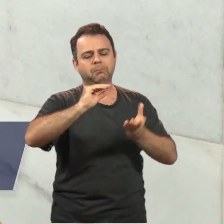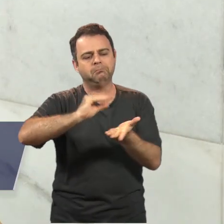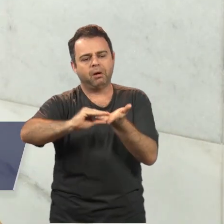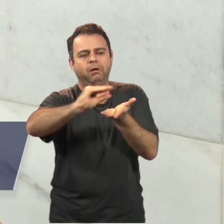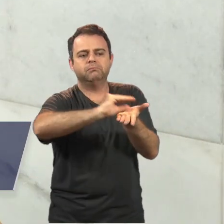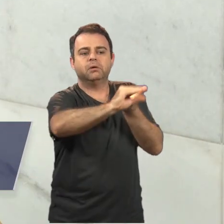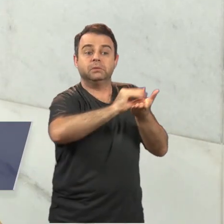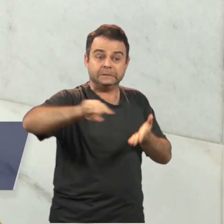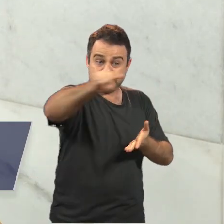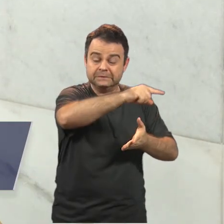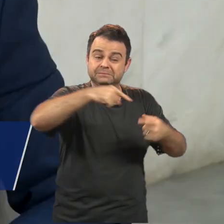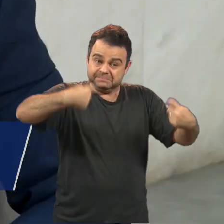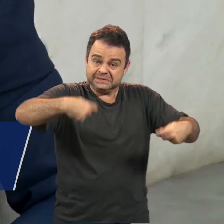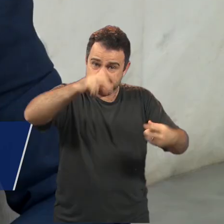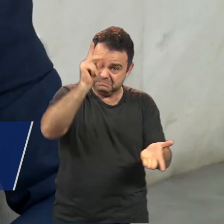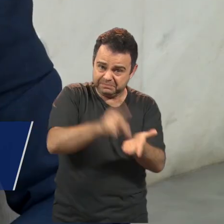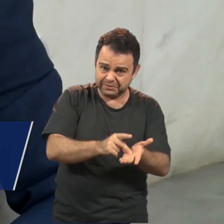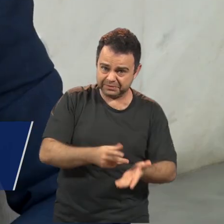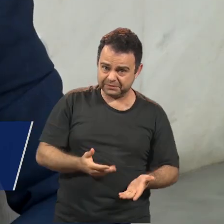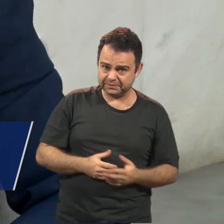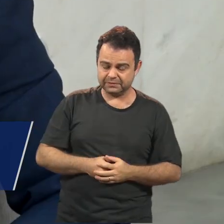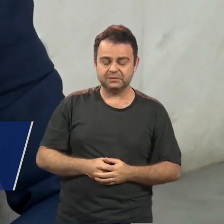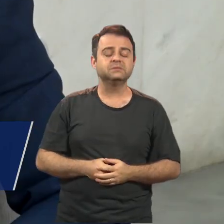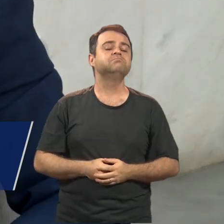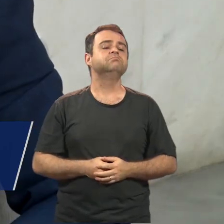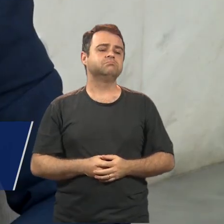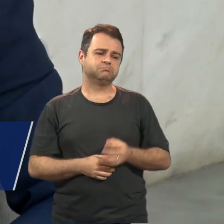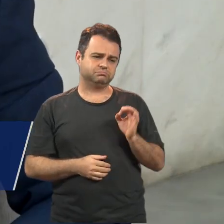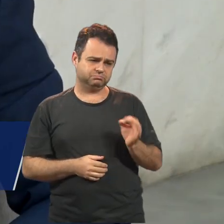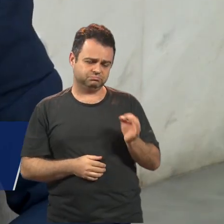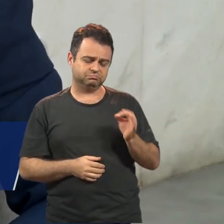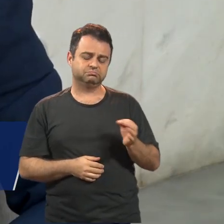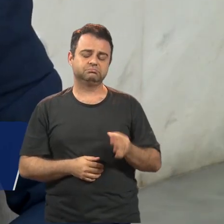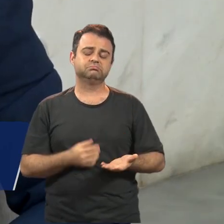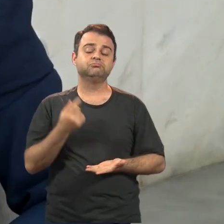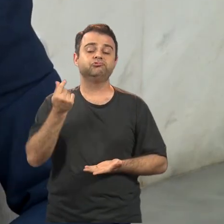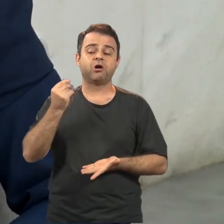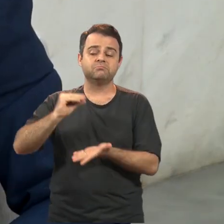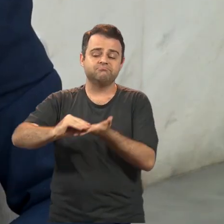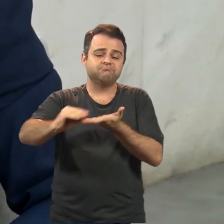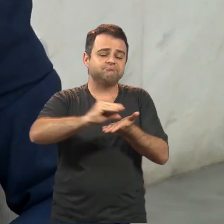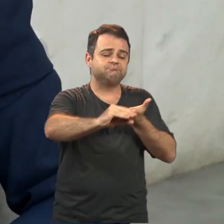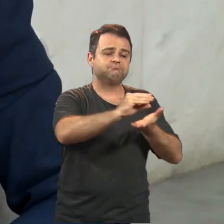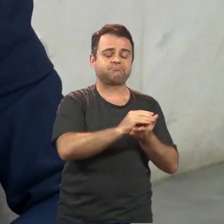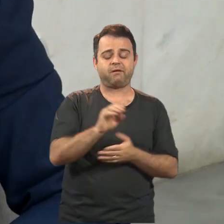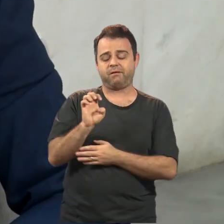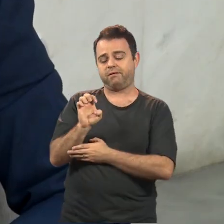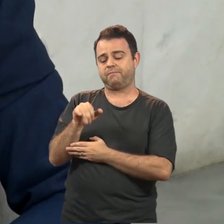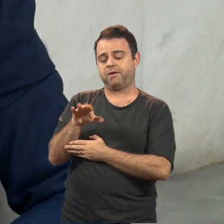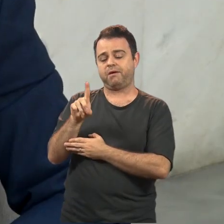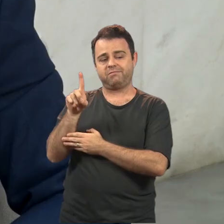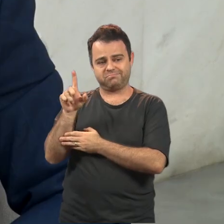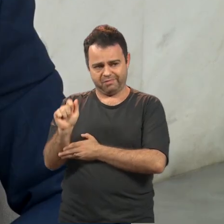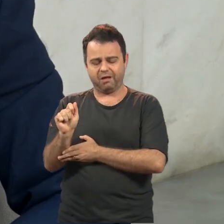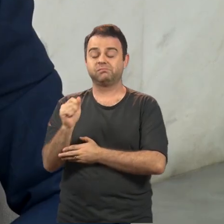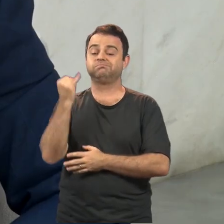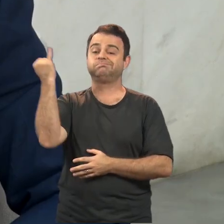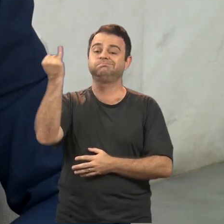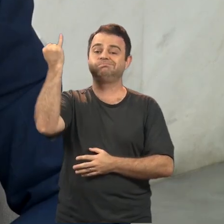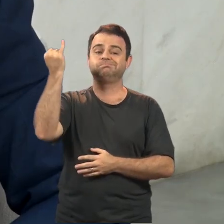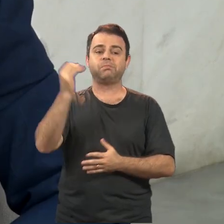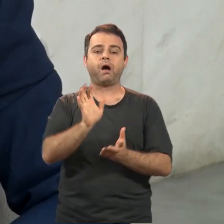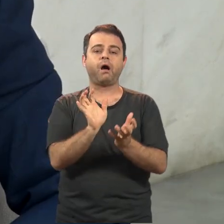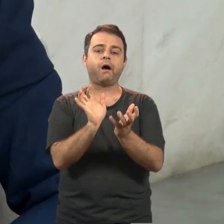para os que mais precisam, né? Primeiro que a emenda impositiva é extremamente importante para ajudar aquelas